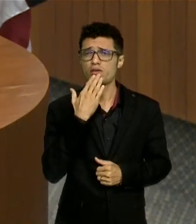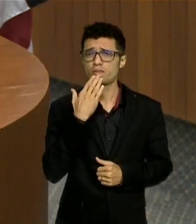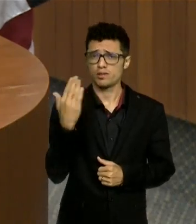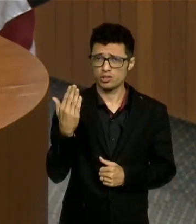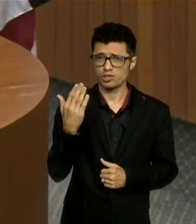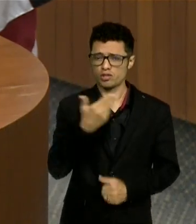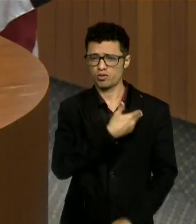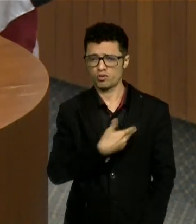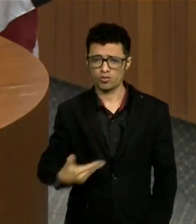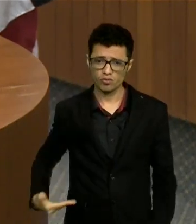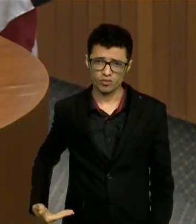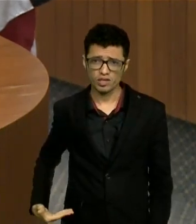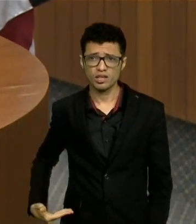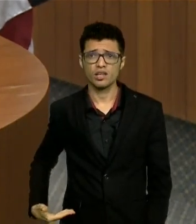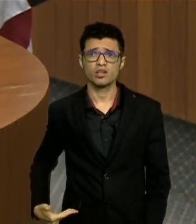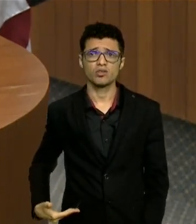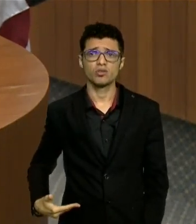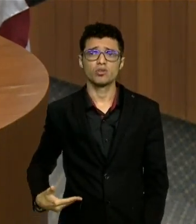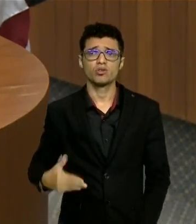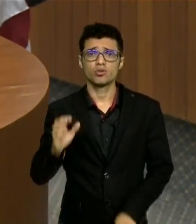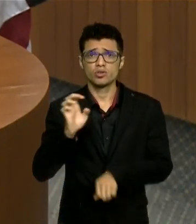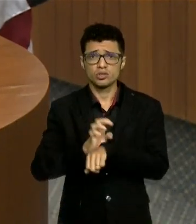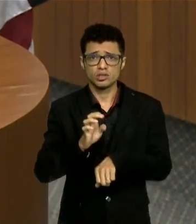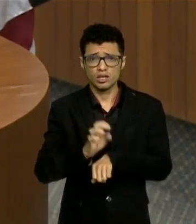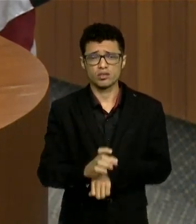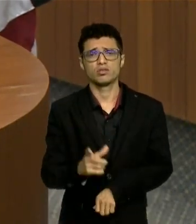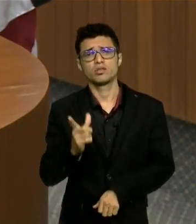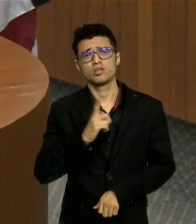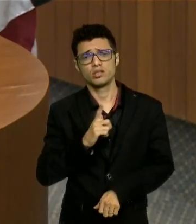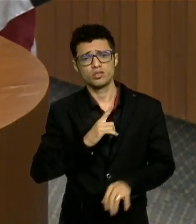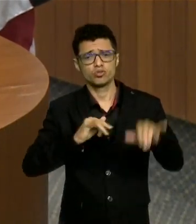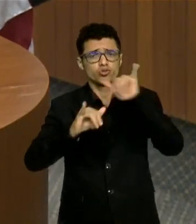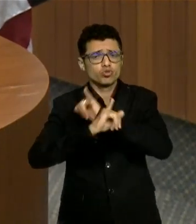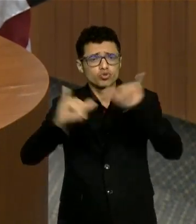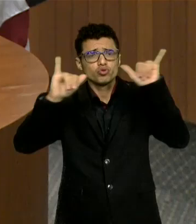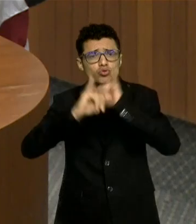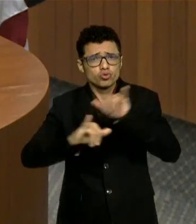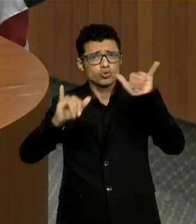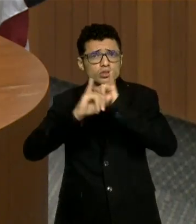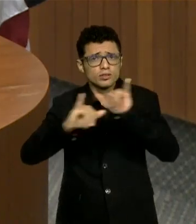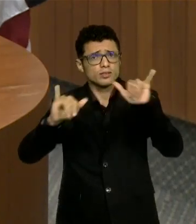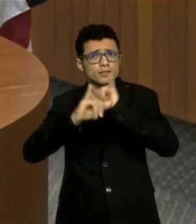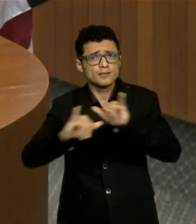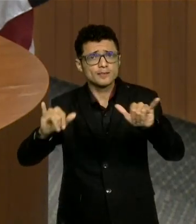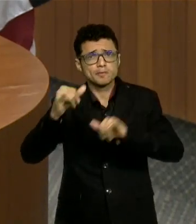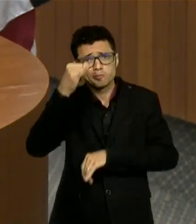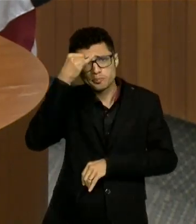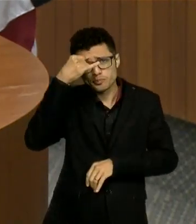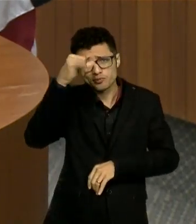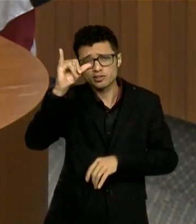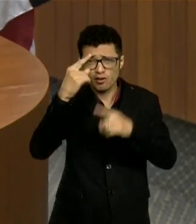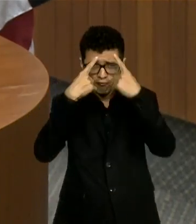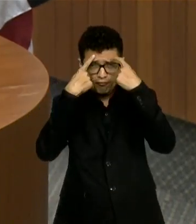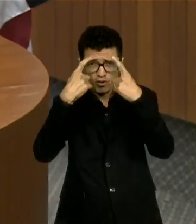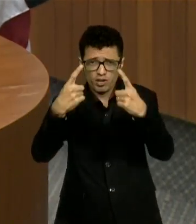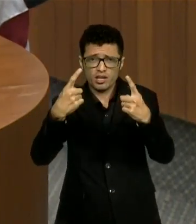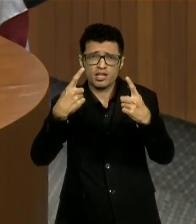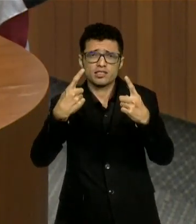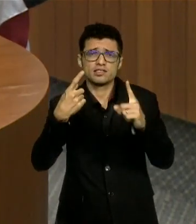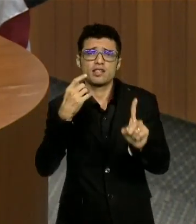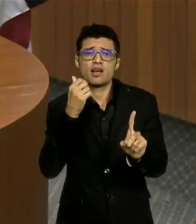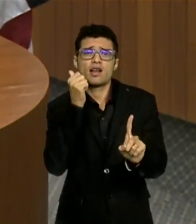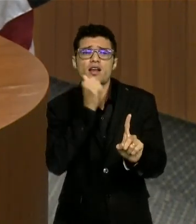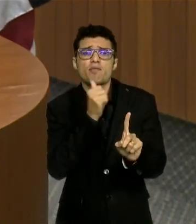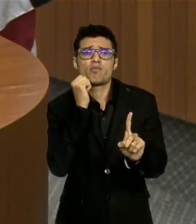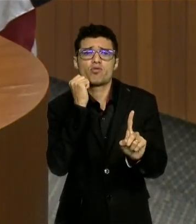Estado campanhas mais intensas de enfrentamento à violência contra a mulher. Esse é um problema que afeta a